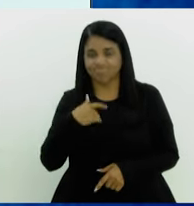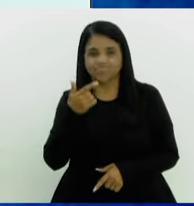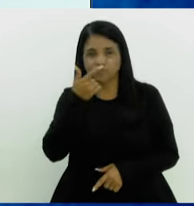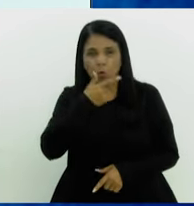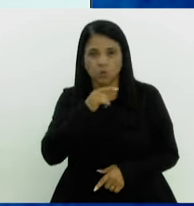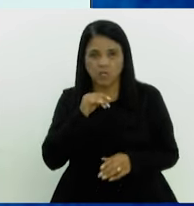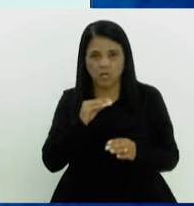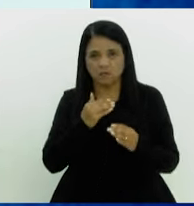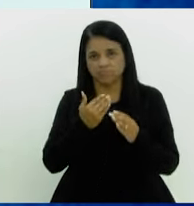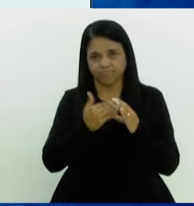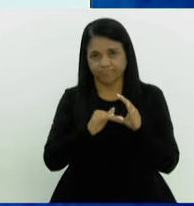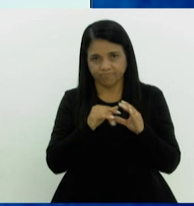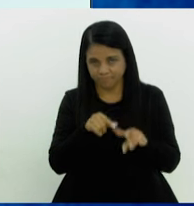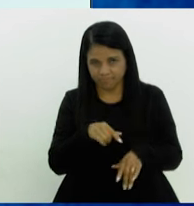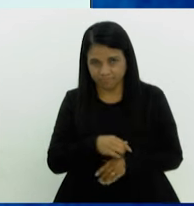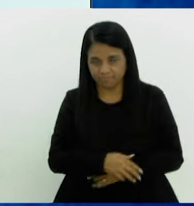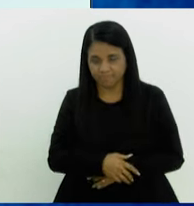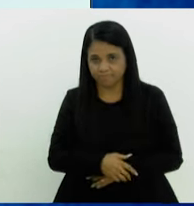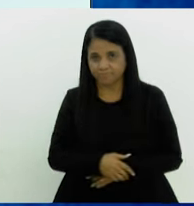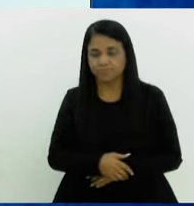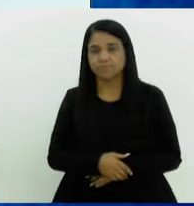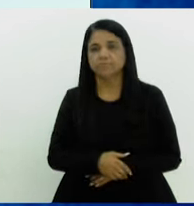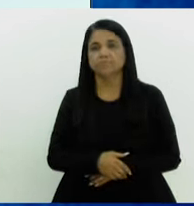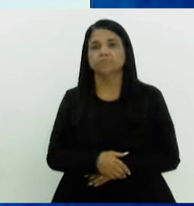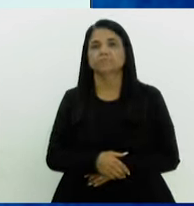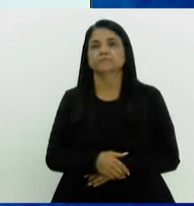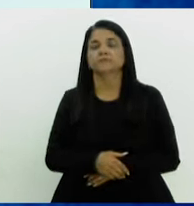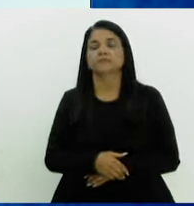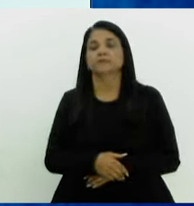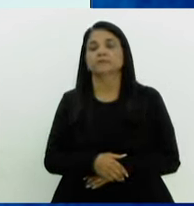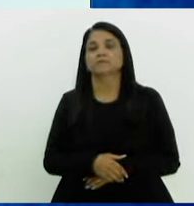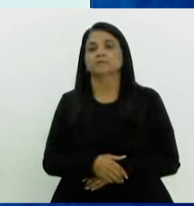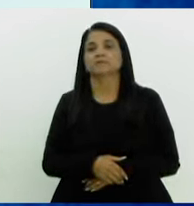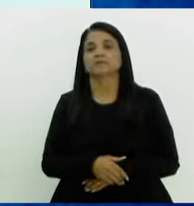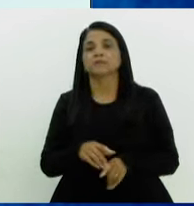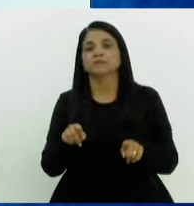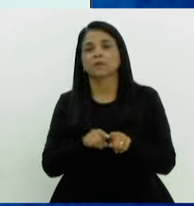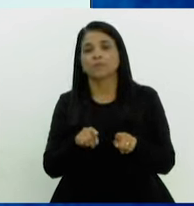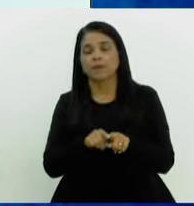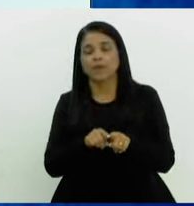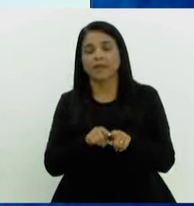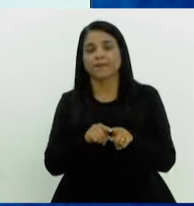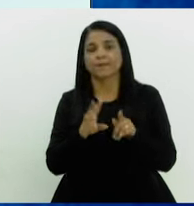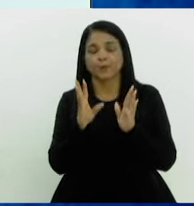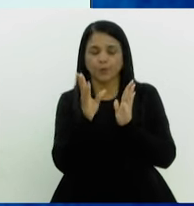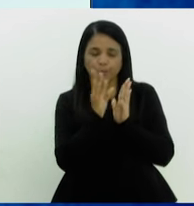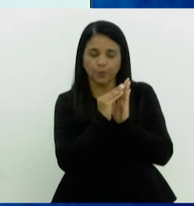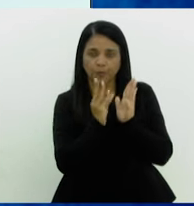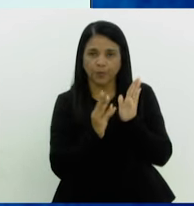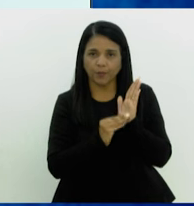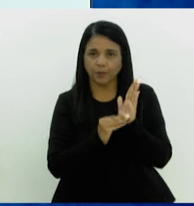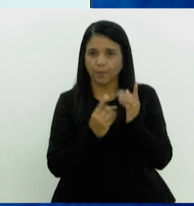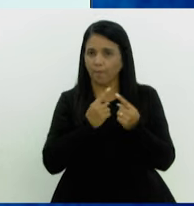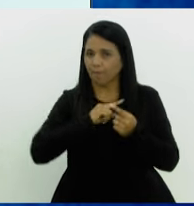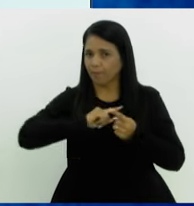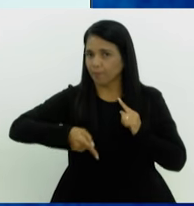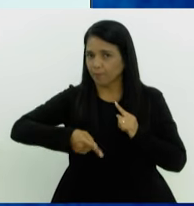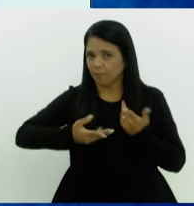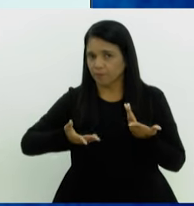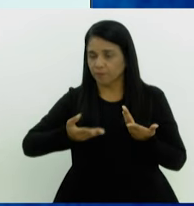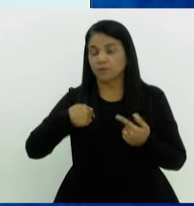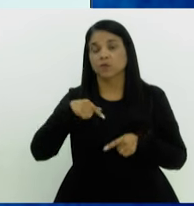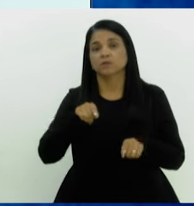contas de vocês a outra coisa é reportar o conteúdo inapropriado quando vocês